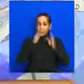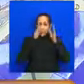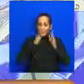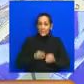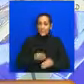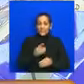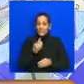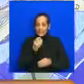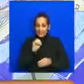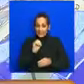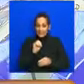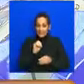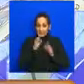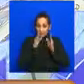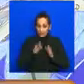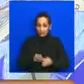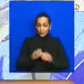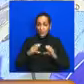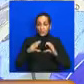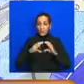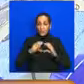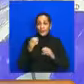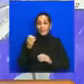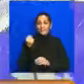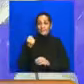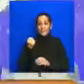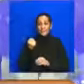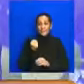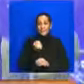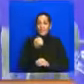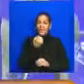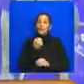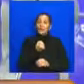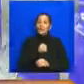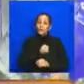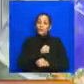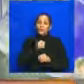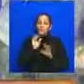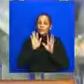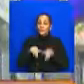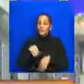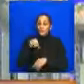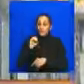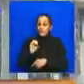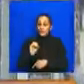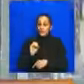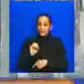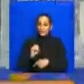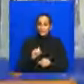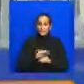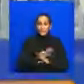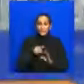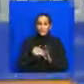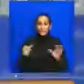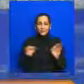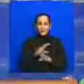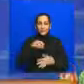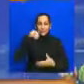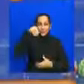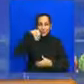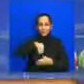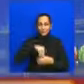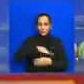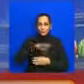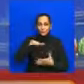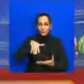décima coluna, as bolas na cor branca, com as dezenas terminadas em 0. Ok, muito obrigado. Tudo pronto. Já